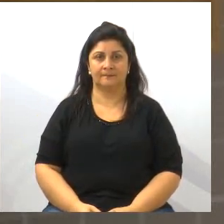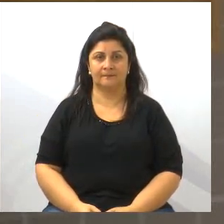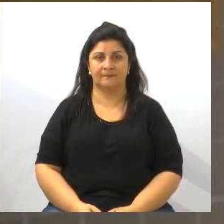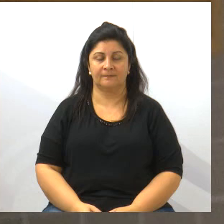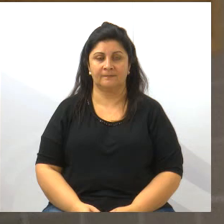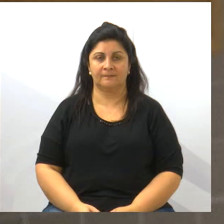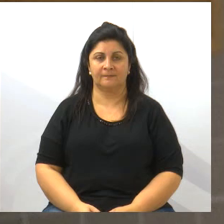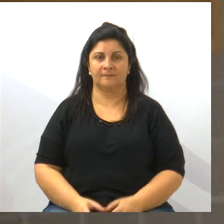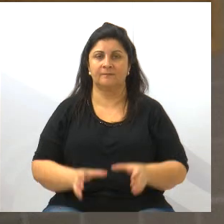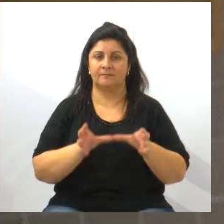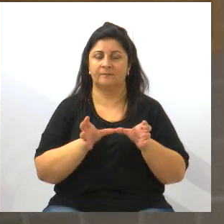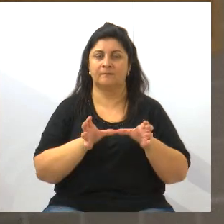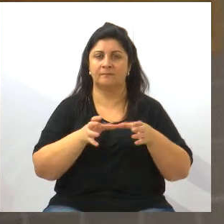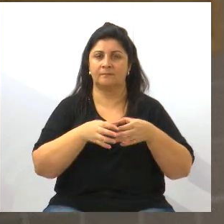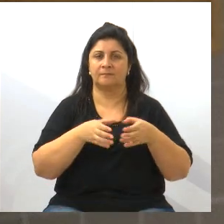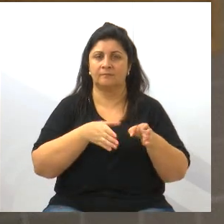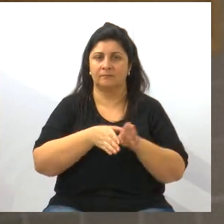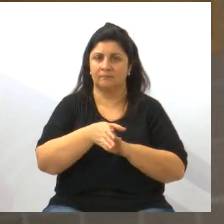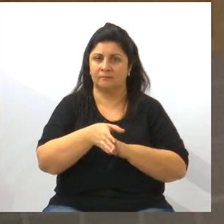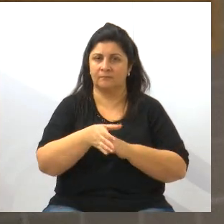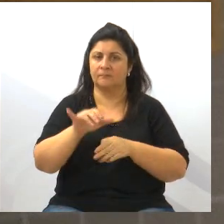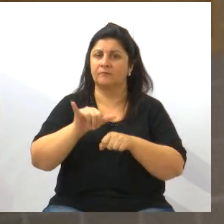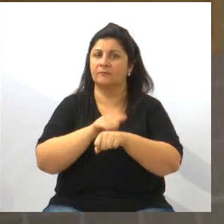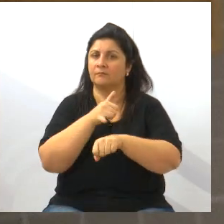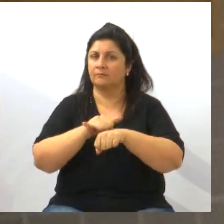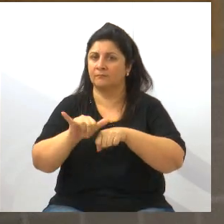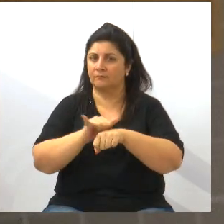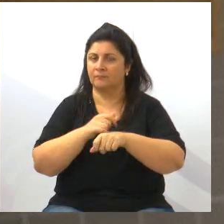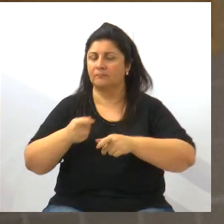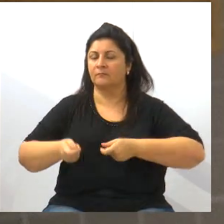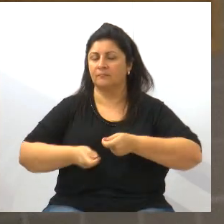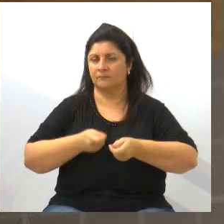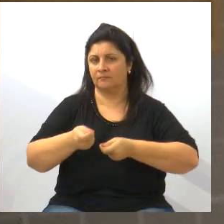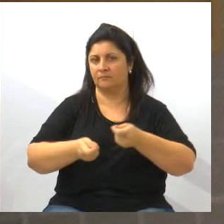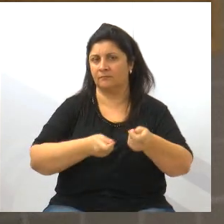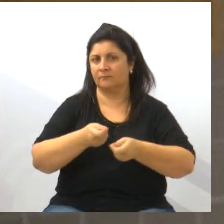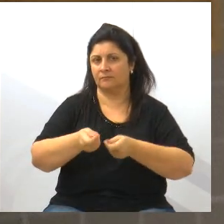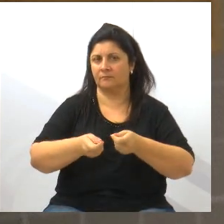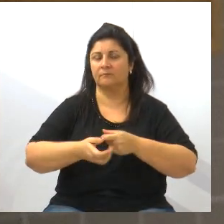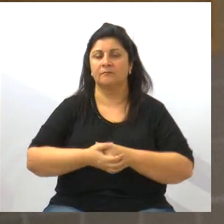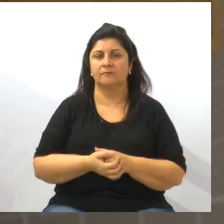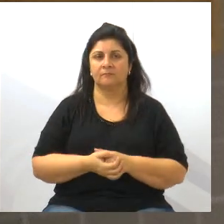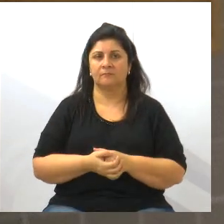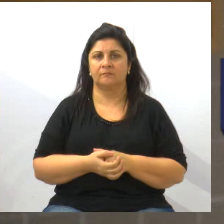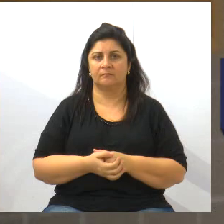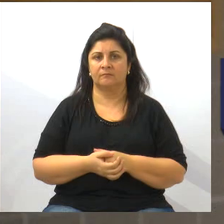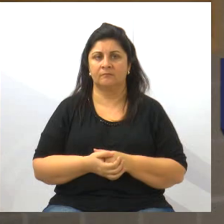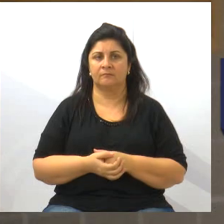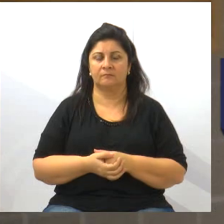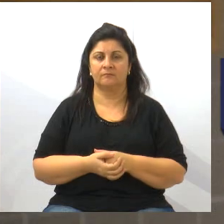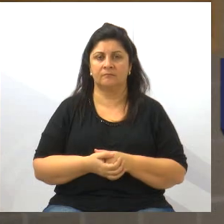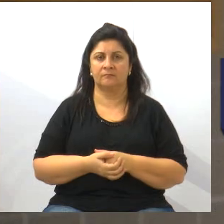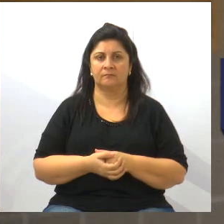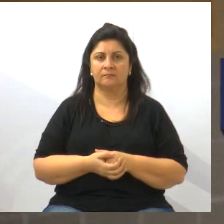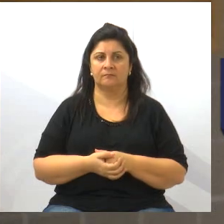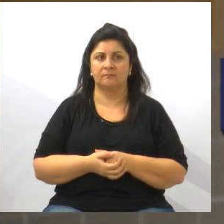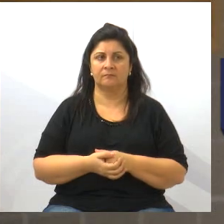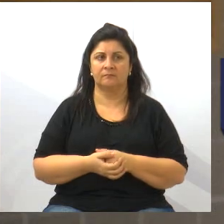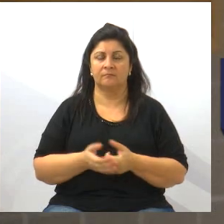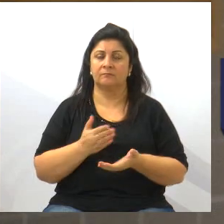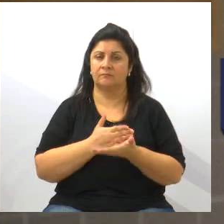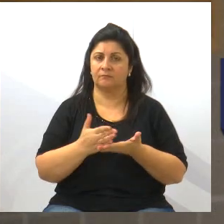O conselho é uma estratégia de gestão, né? E os gestores, a partir dos conselhos,